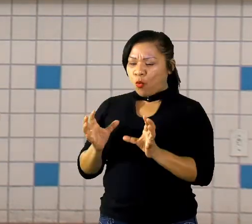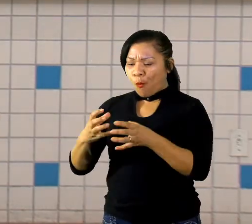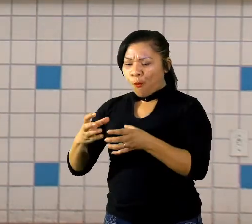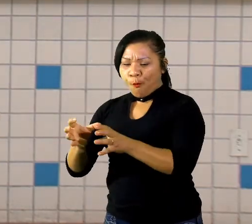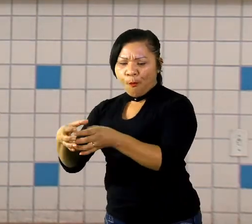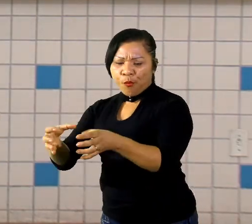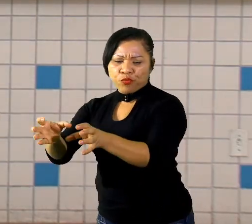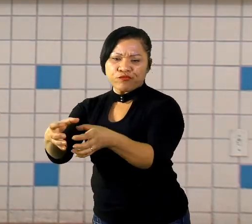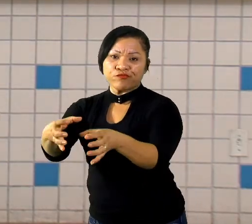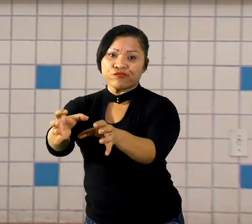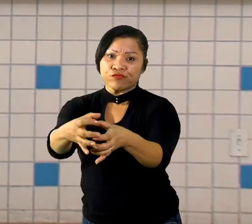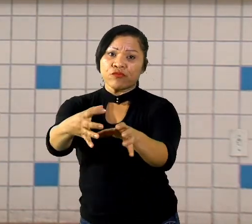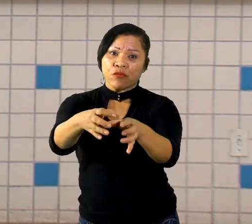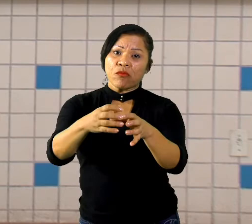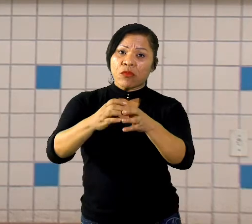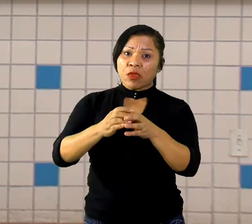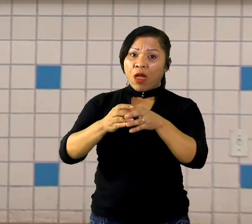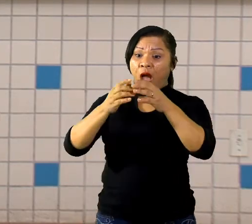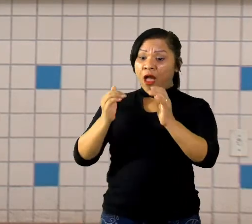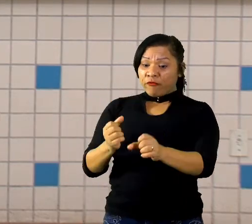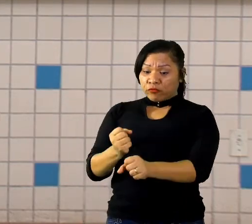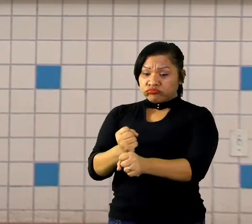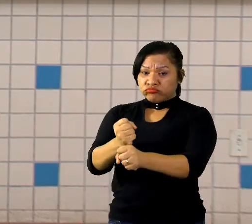e formando os primeiros povoados.